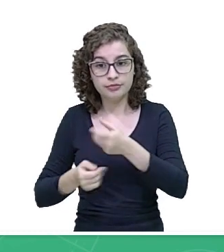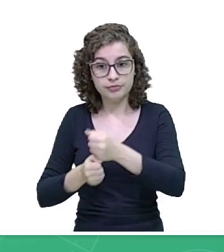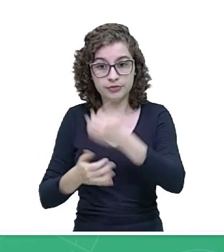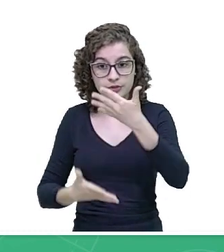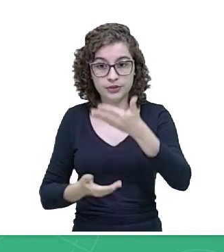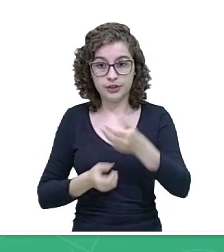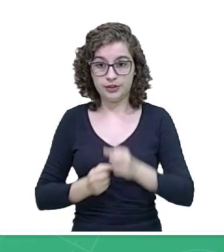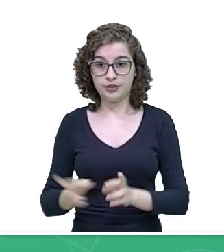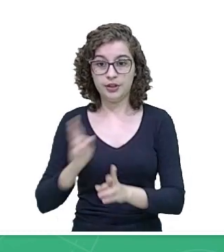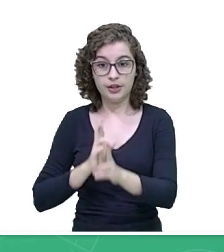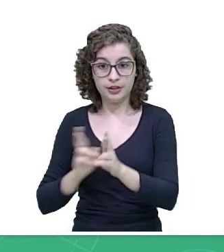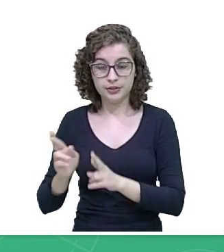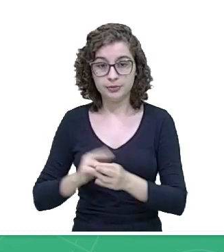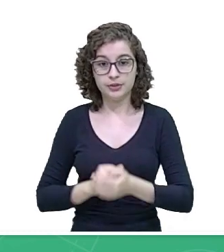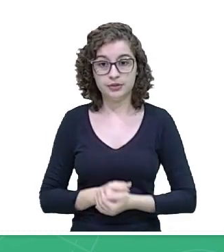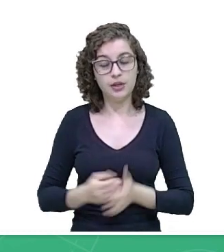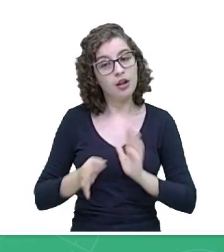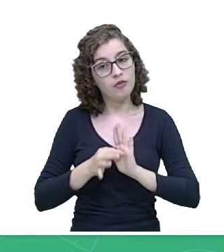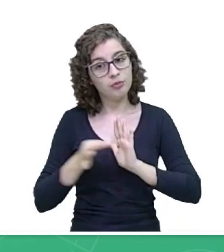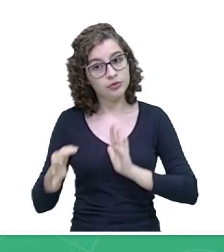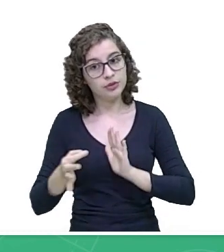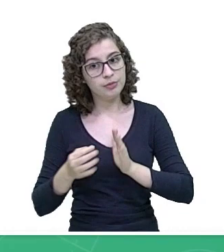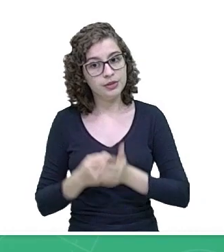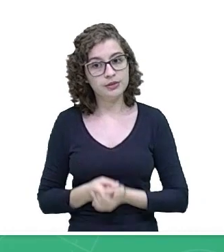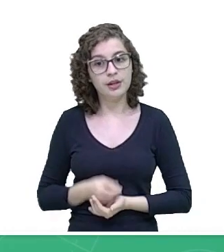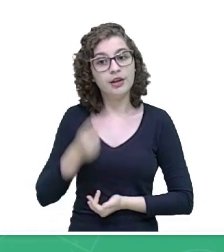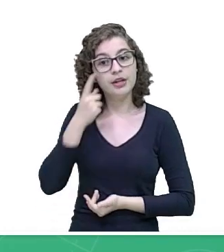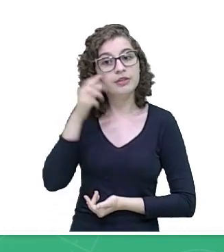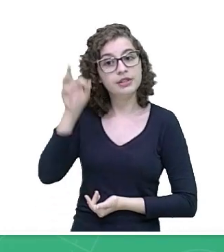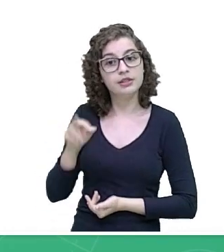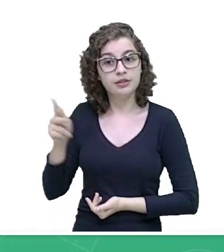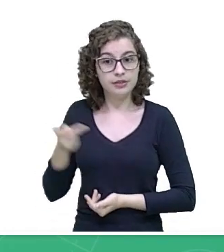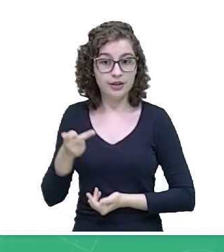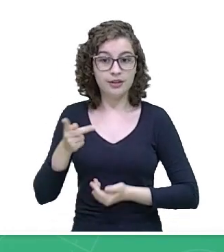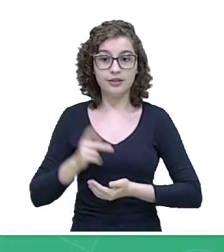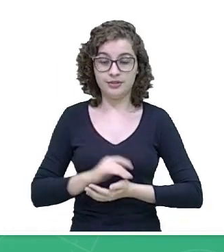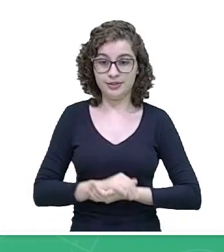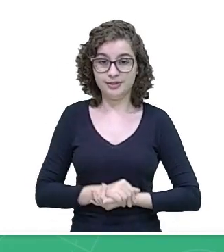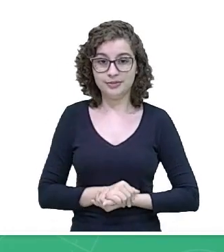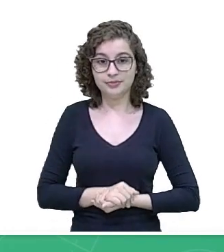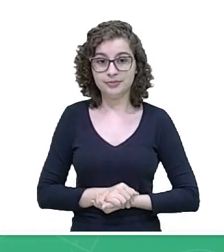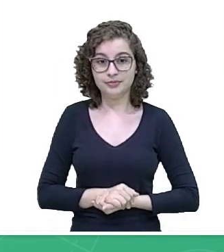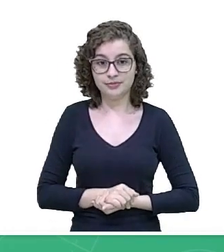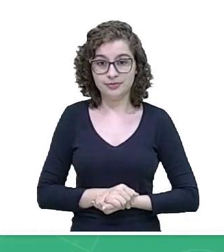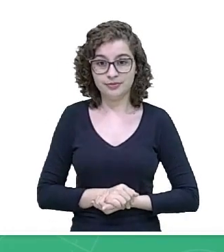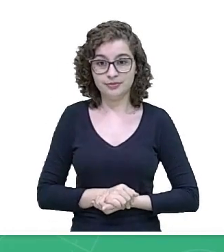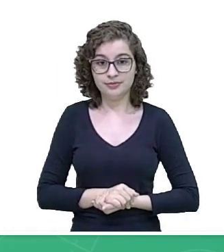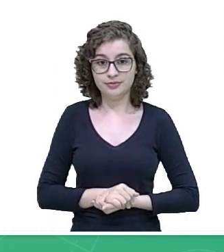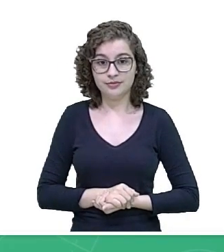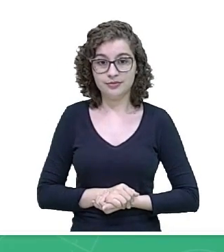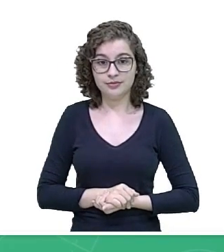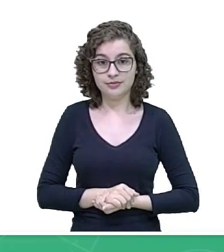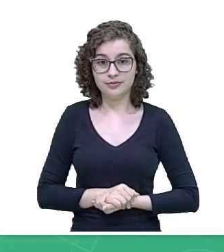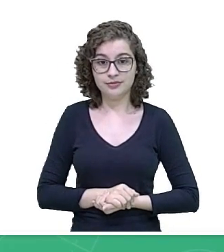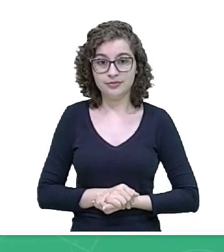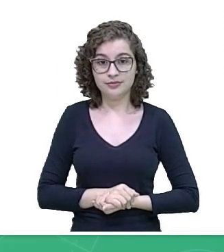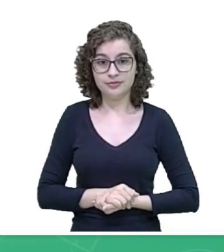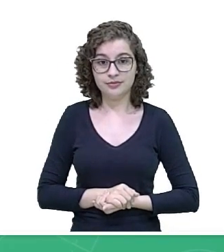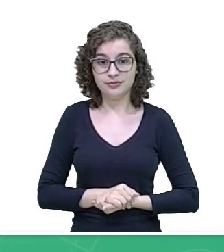para comentar e descobrirmos se vocês acertaram a resposta correta. Vamos lá?